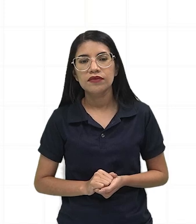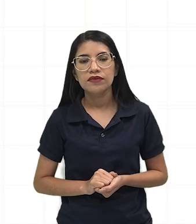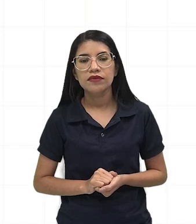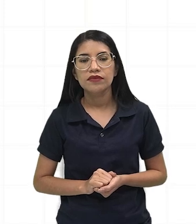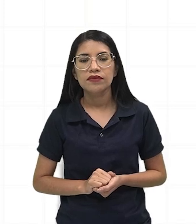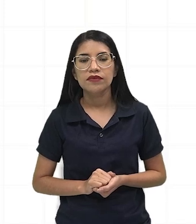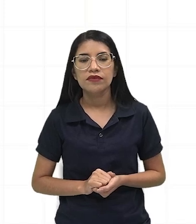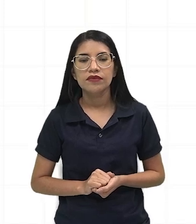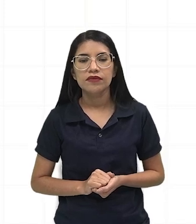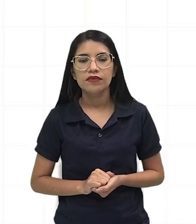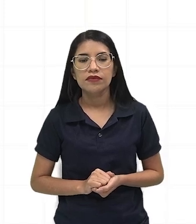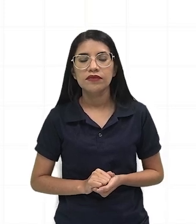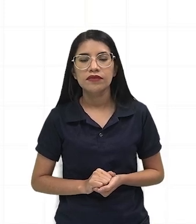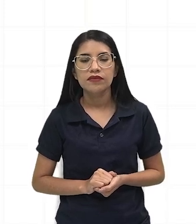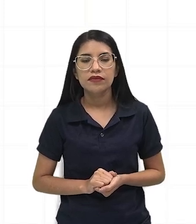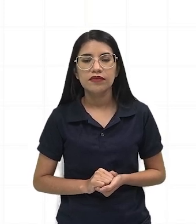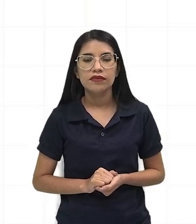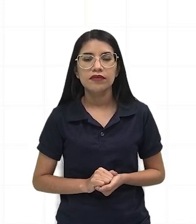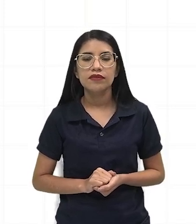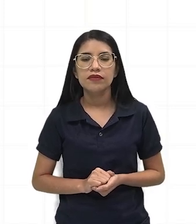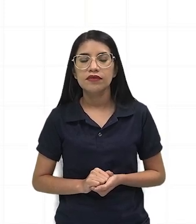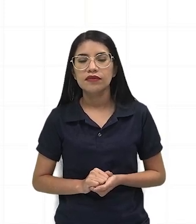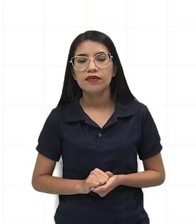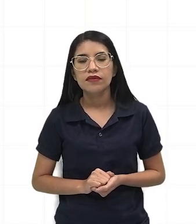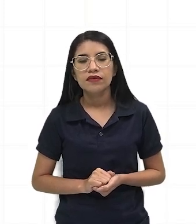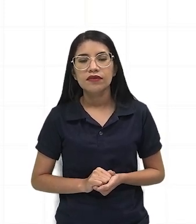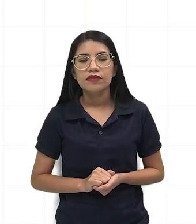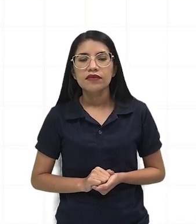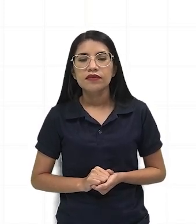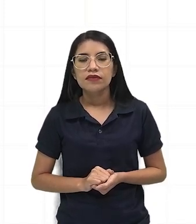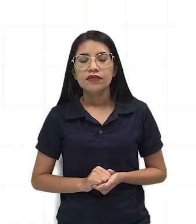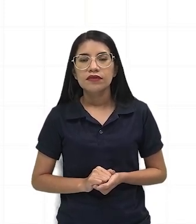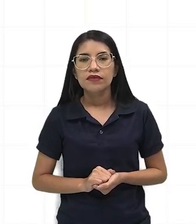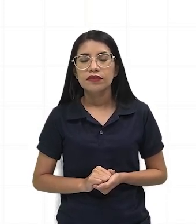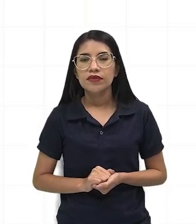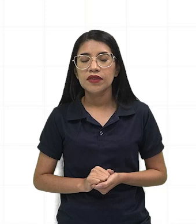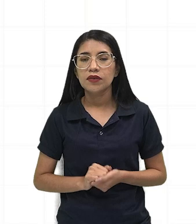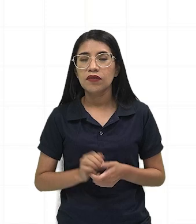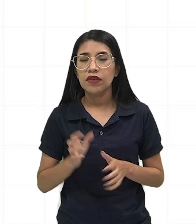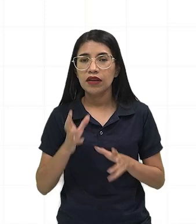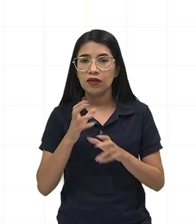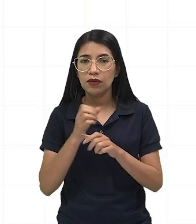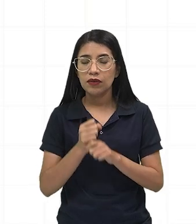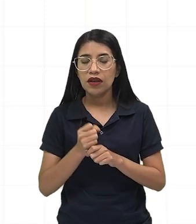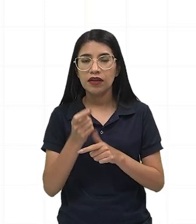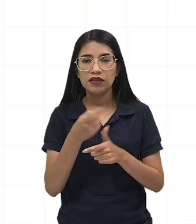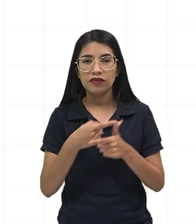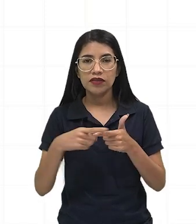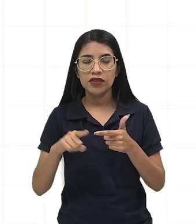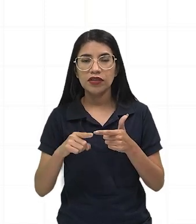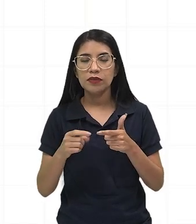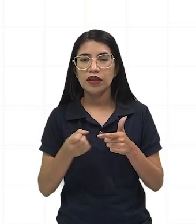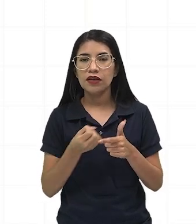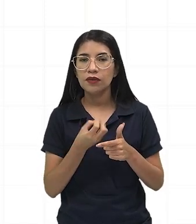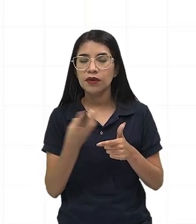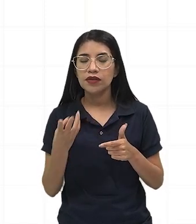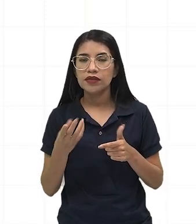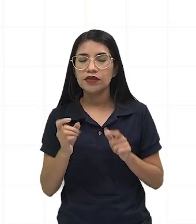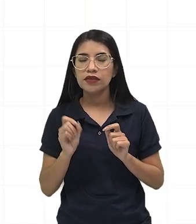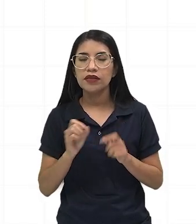9,6 mais 9,9. Isso tudo dividido pela quantidade. Aí você conta,